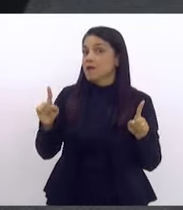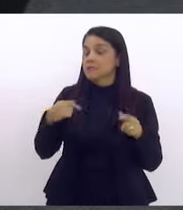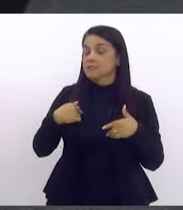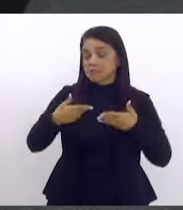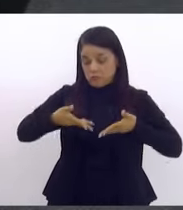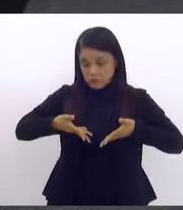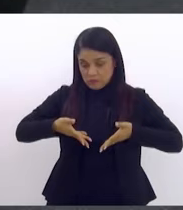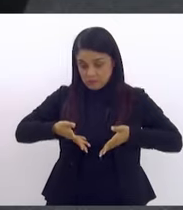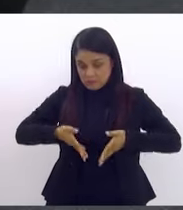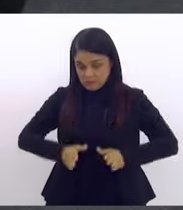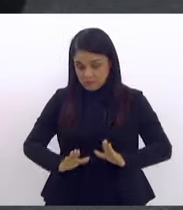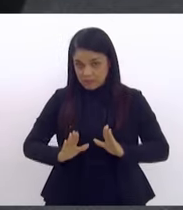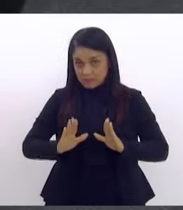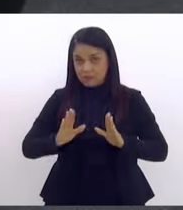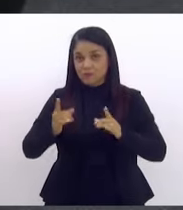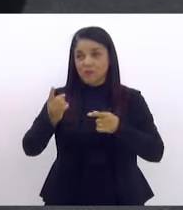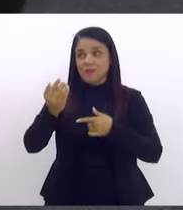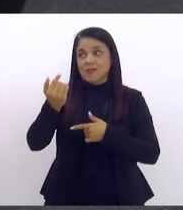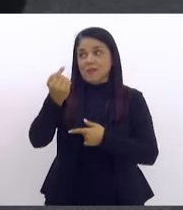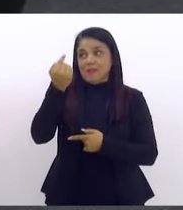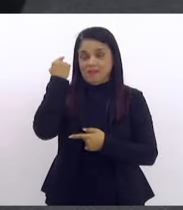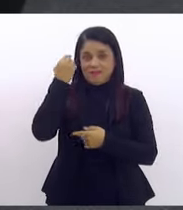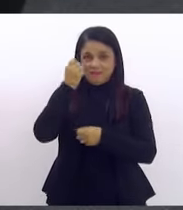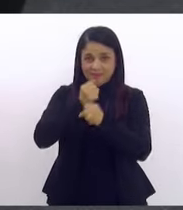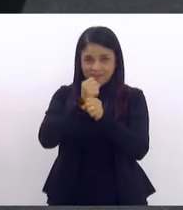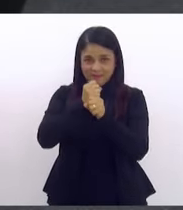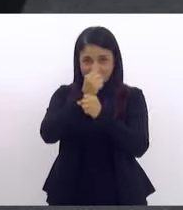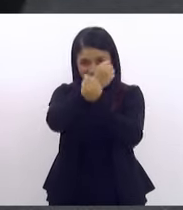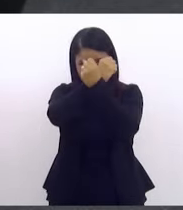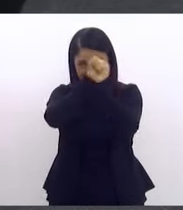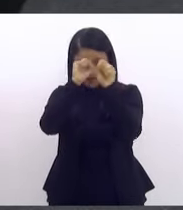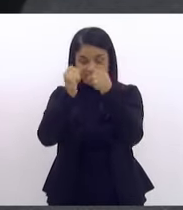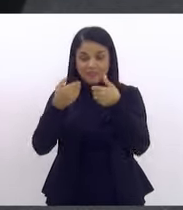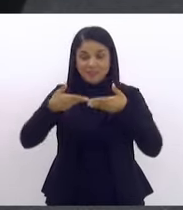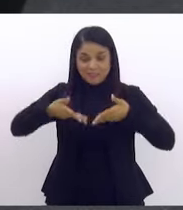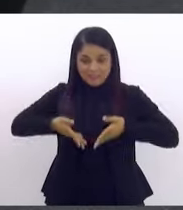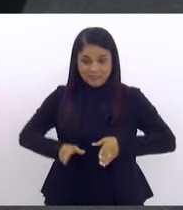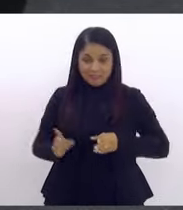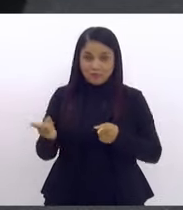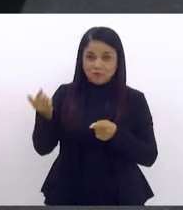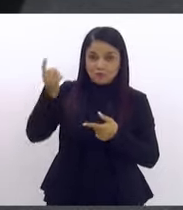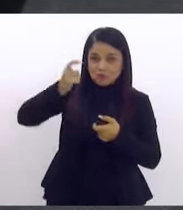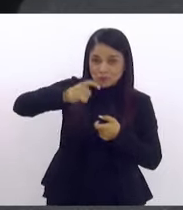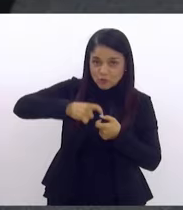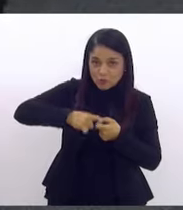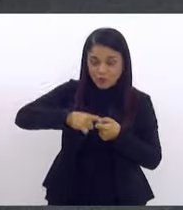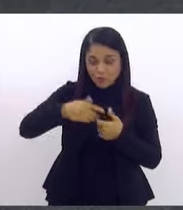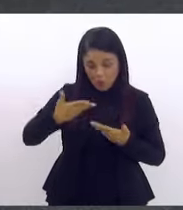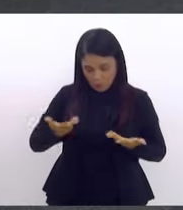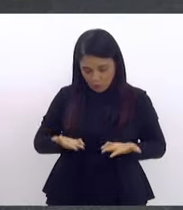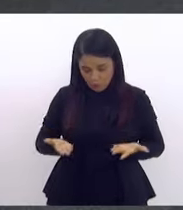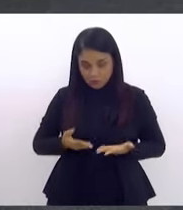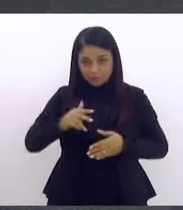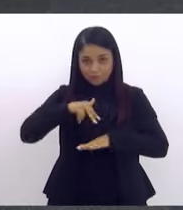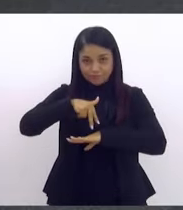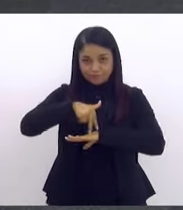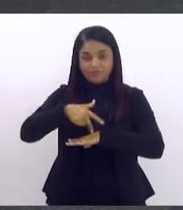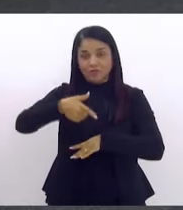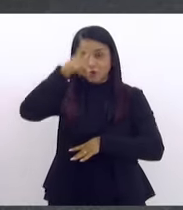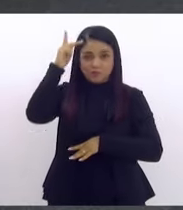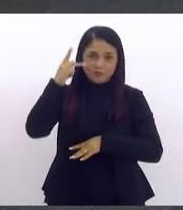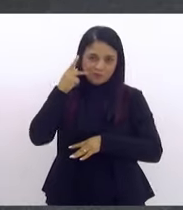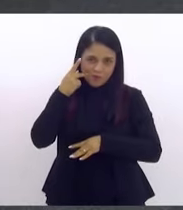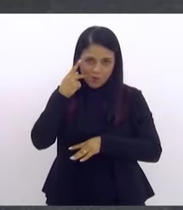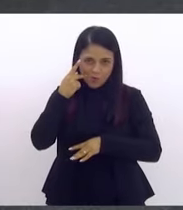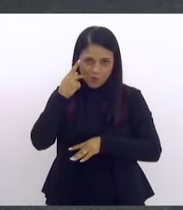tivesse encarnado e depois renascido como Luiz Paulo, seguramente, se